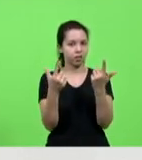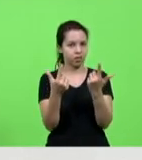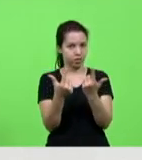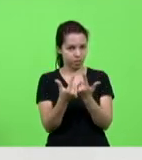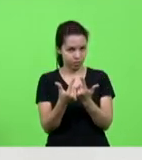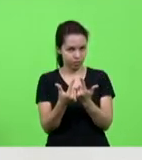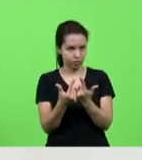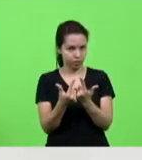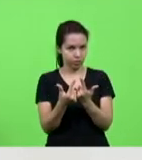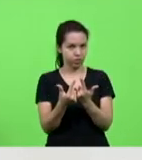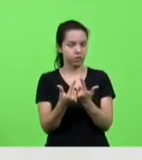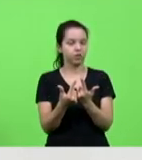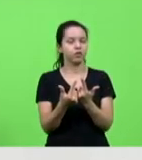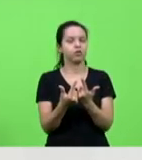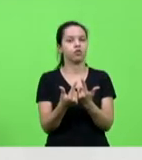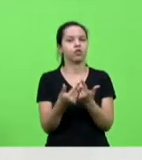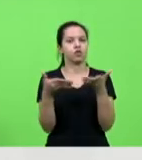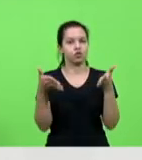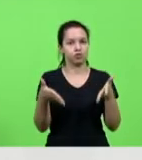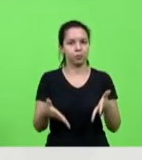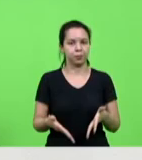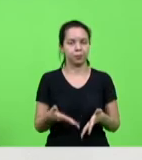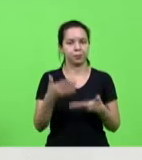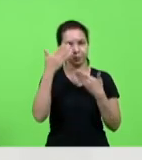essa prestação de contas. Obrigado, senhor presidente.